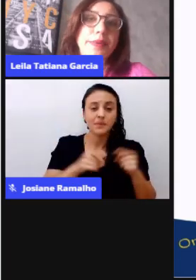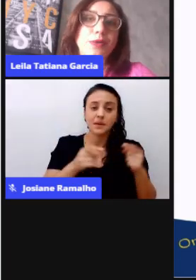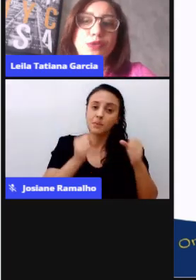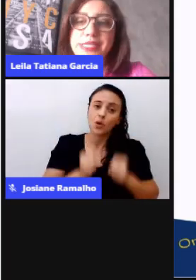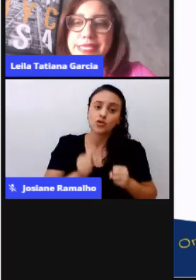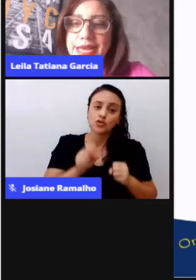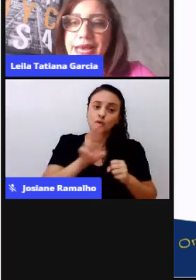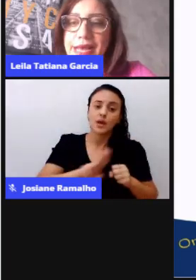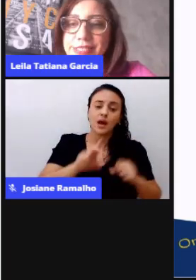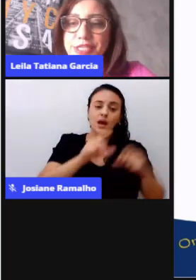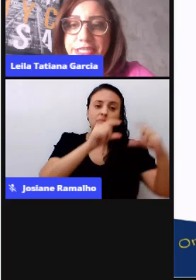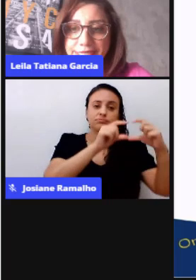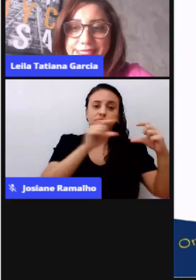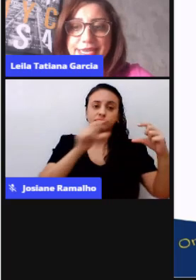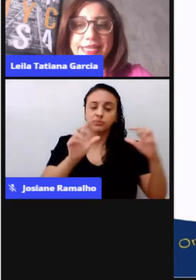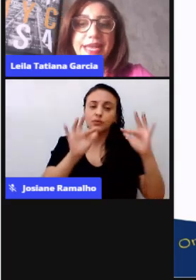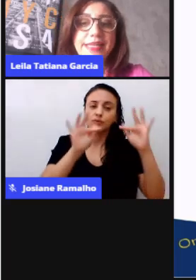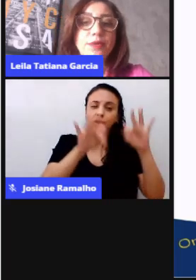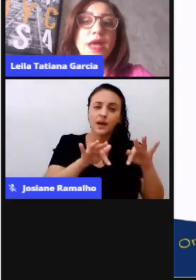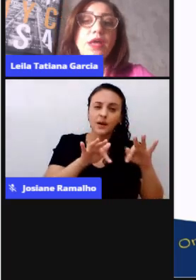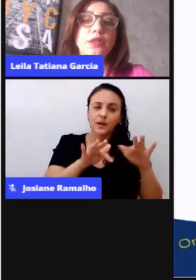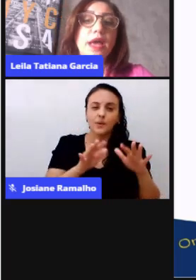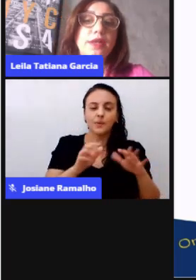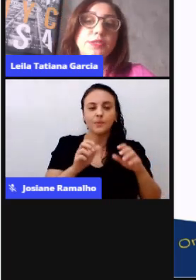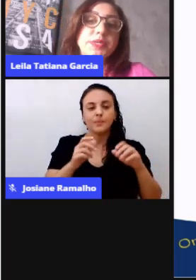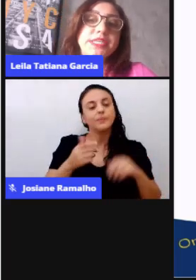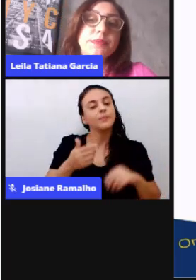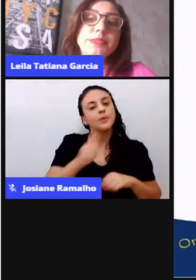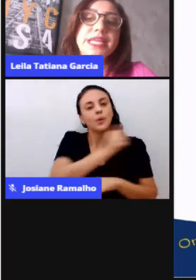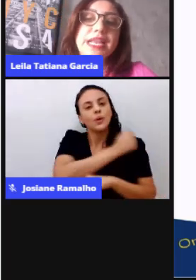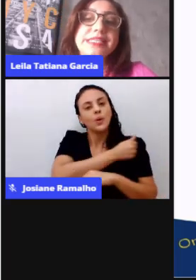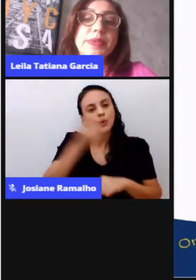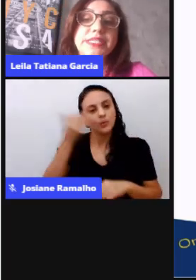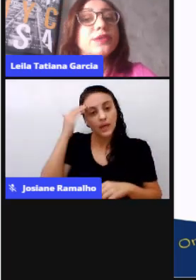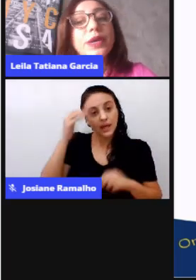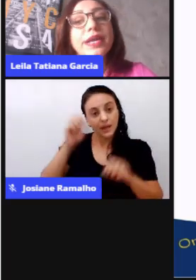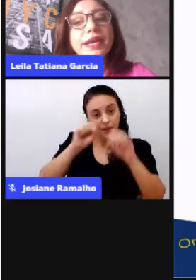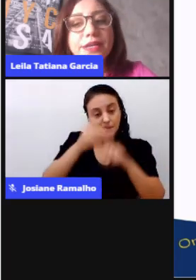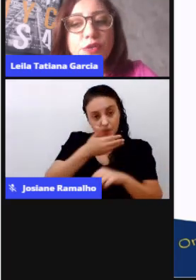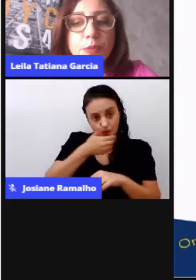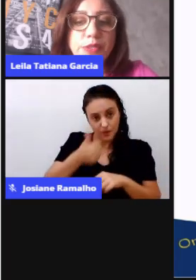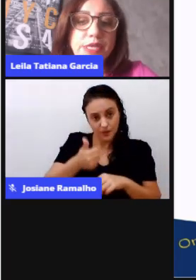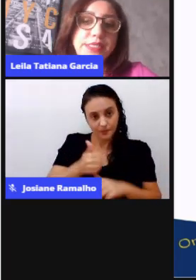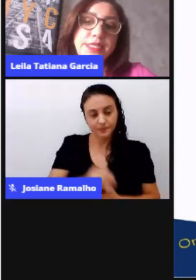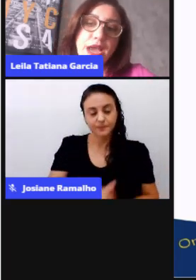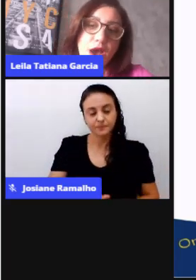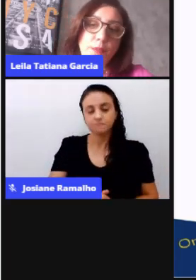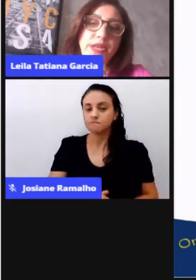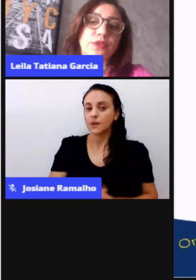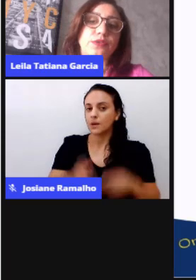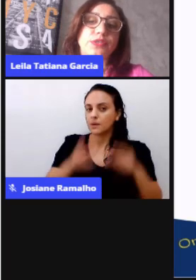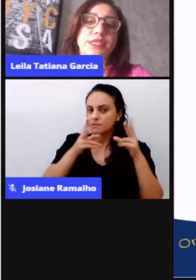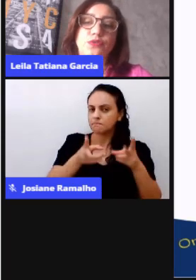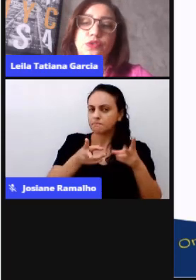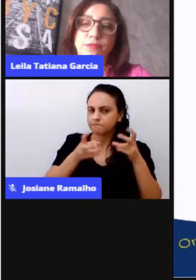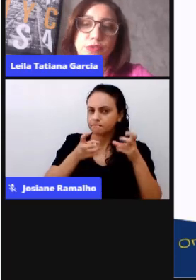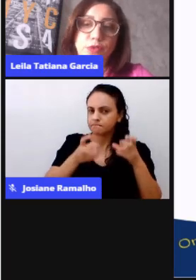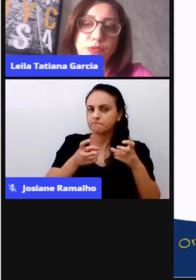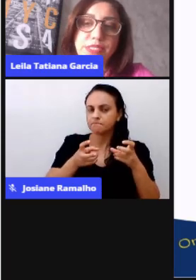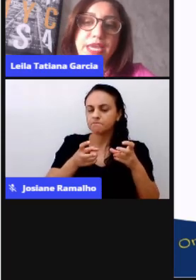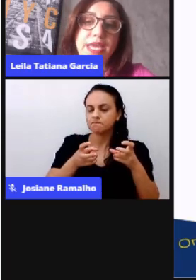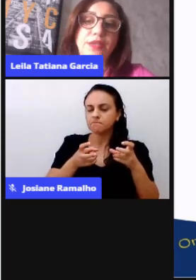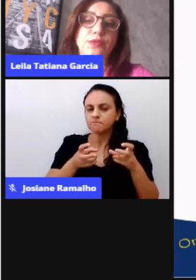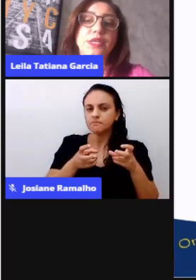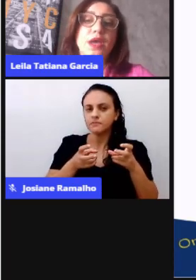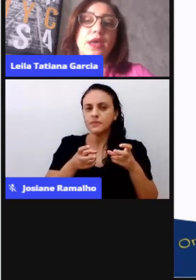já dá para utilizar as tirinhas, tá? Então, nós percebemos que elas apresentam grande potencial para a introdução de